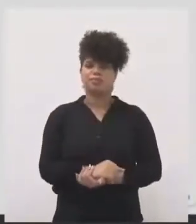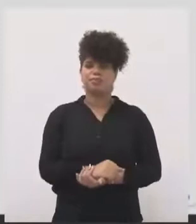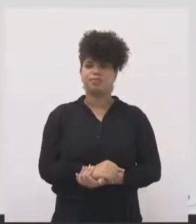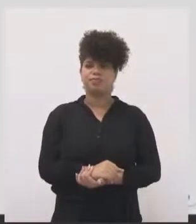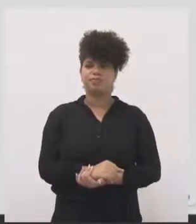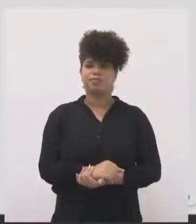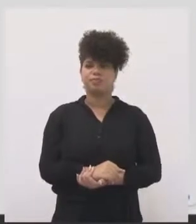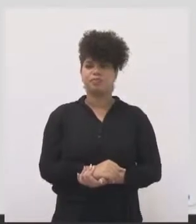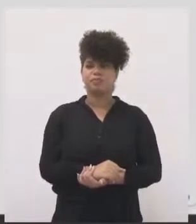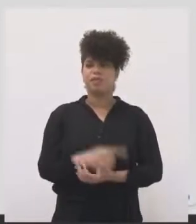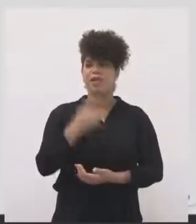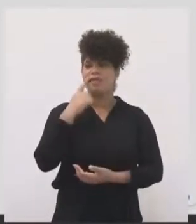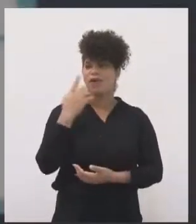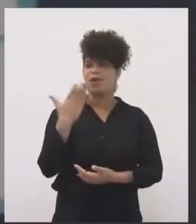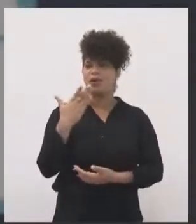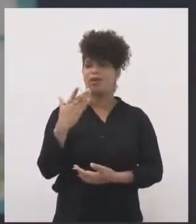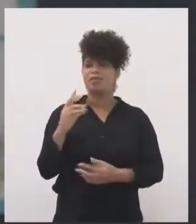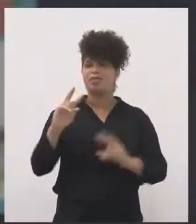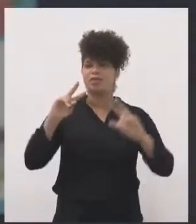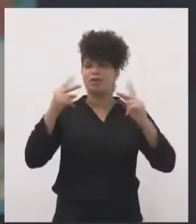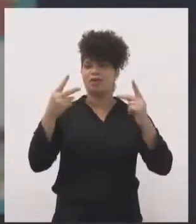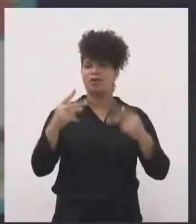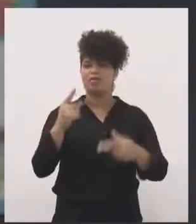ver como ficou, né?